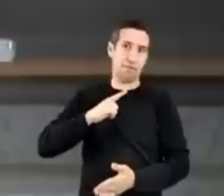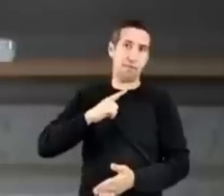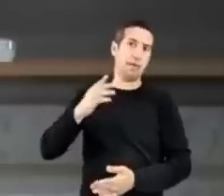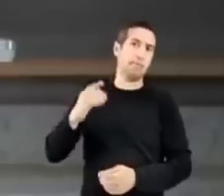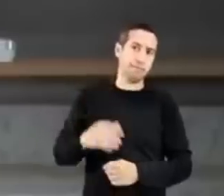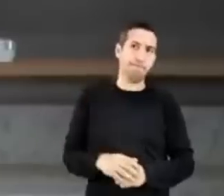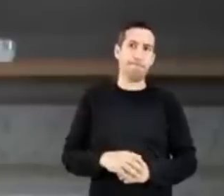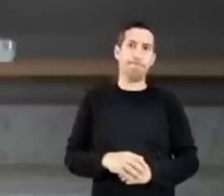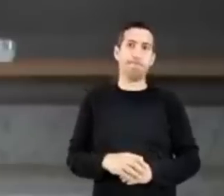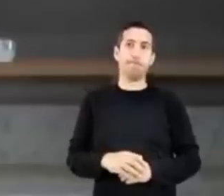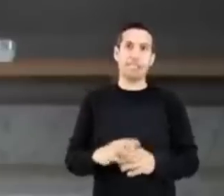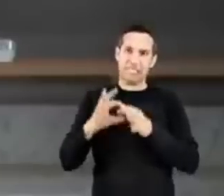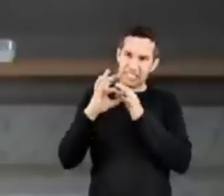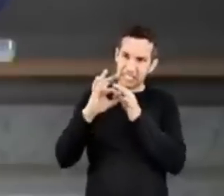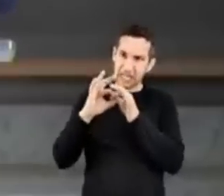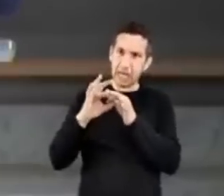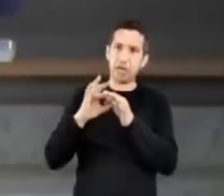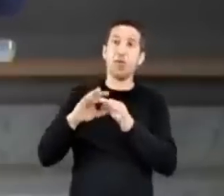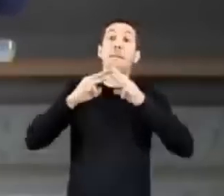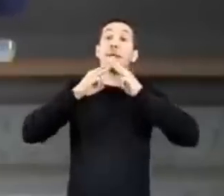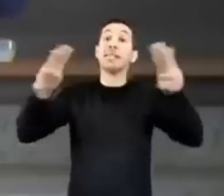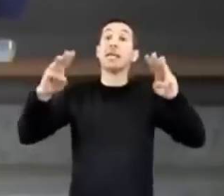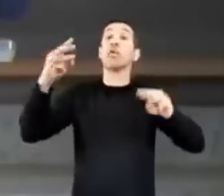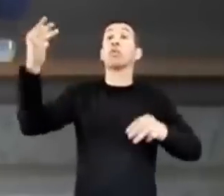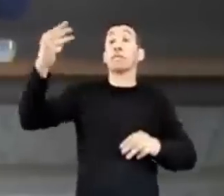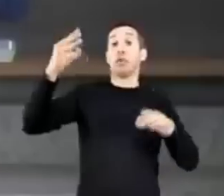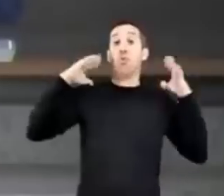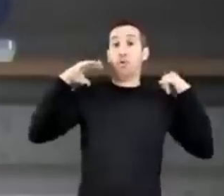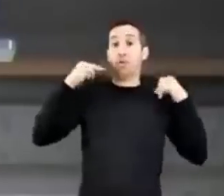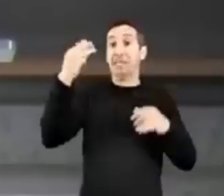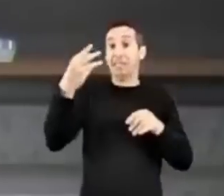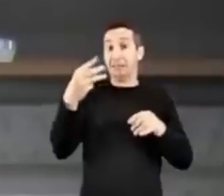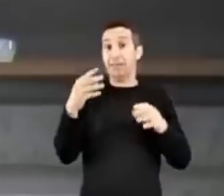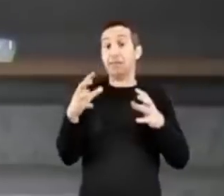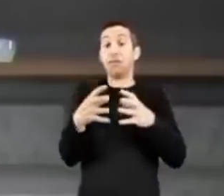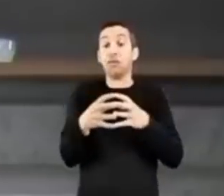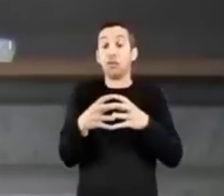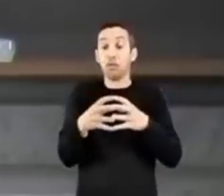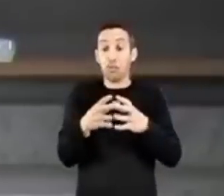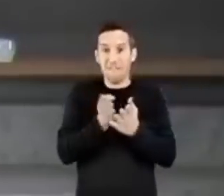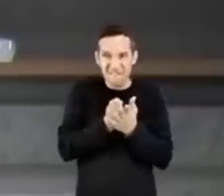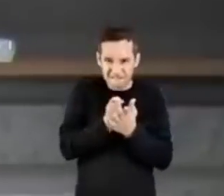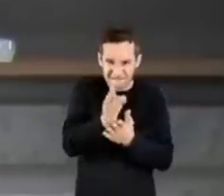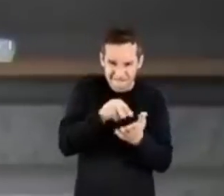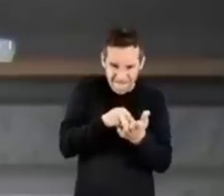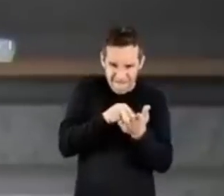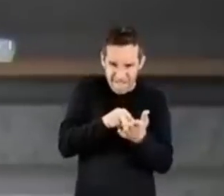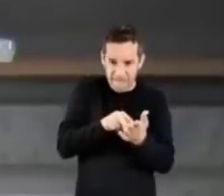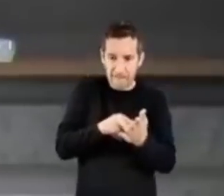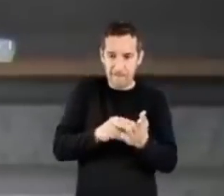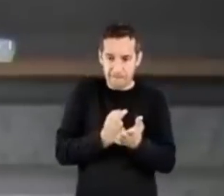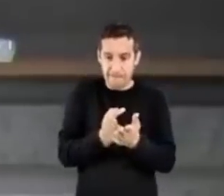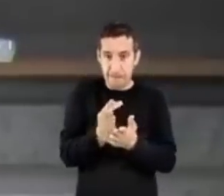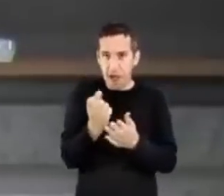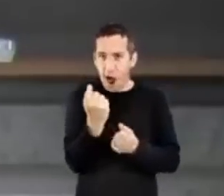do terceiro anjo um grupo de pessoas fiéis ressuscitarão pessoas fiéis algumas delas ressuscitarão